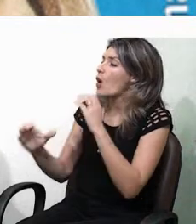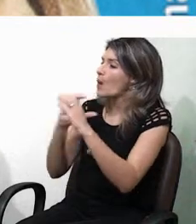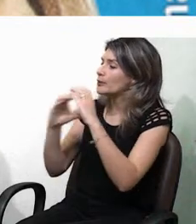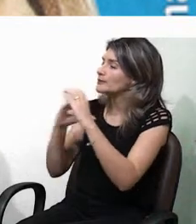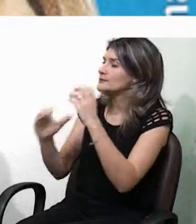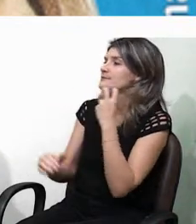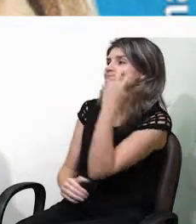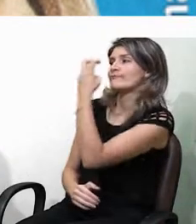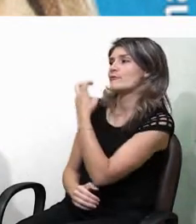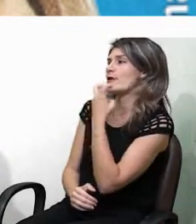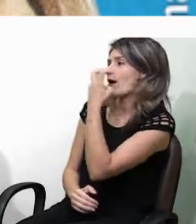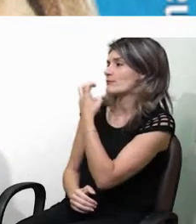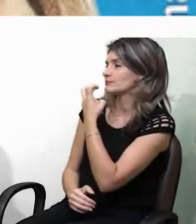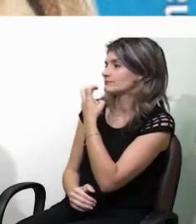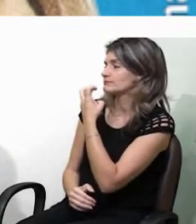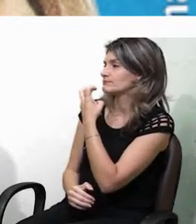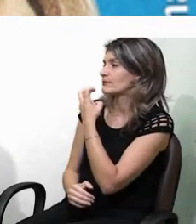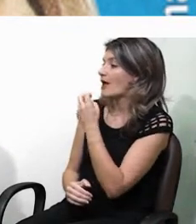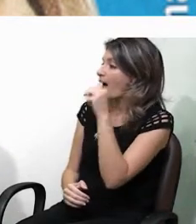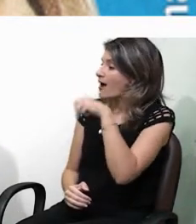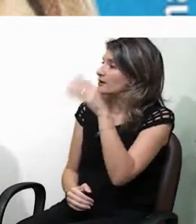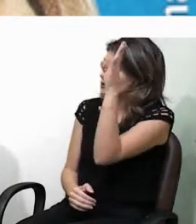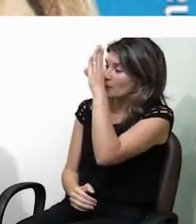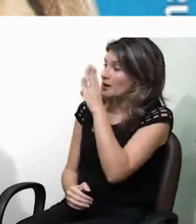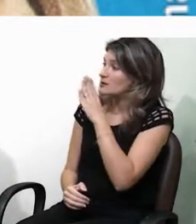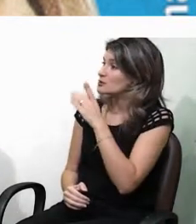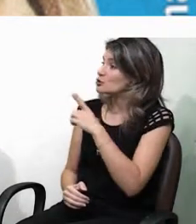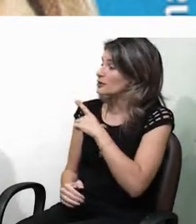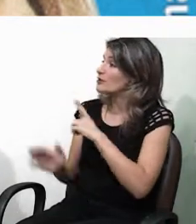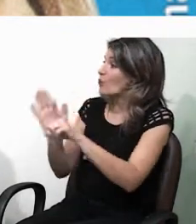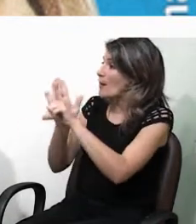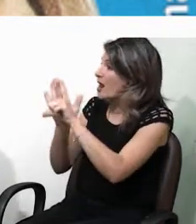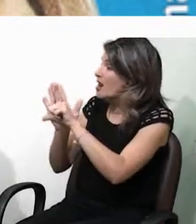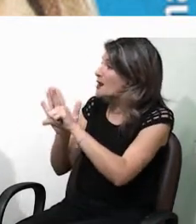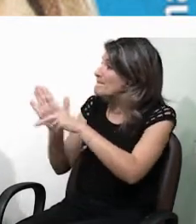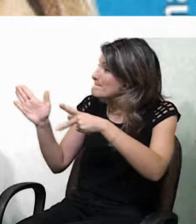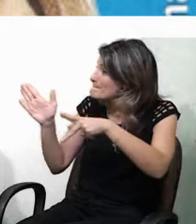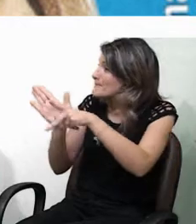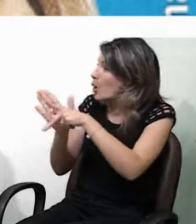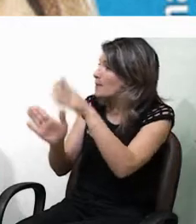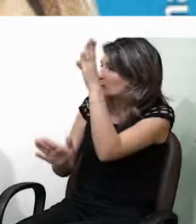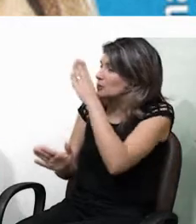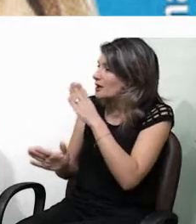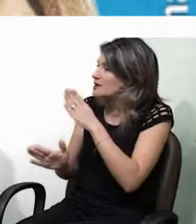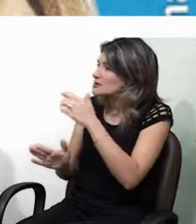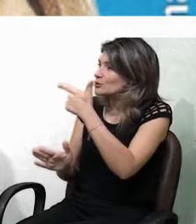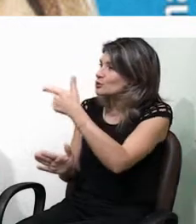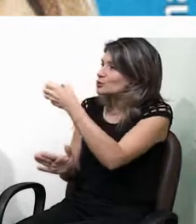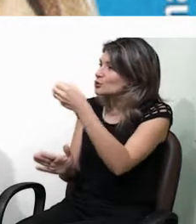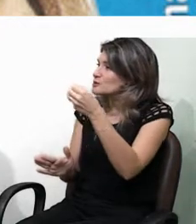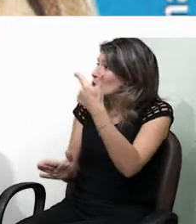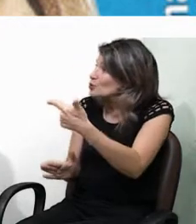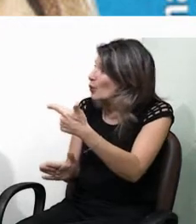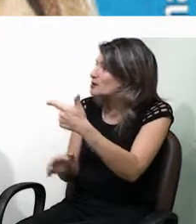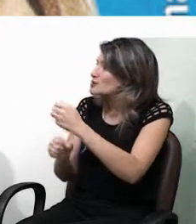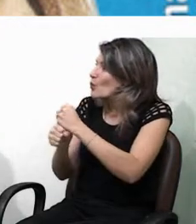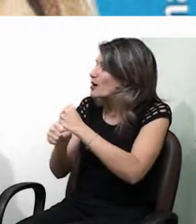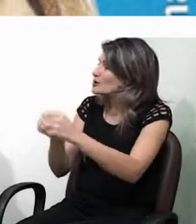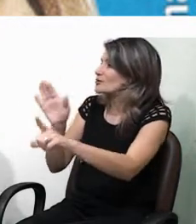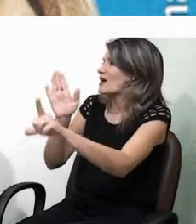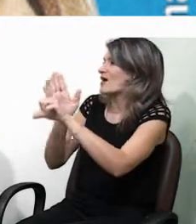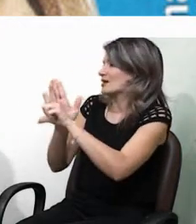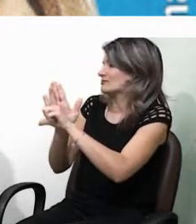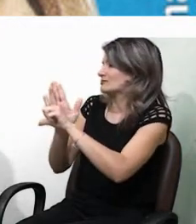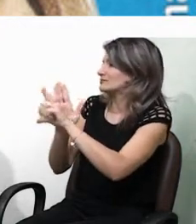meio de expressão e comunicação, em 2002. Então, o período foi muito longo de prejuízo. Então,